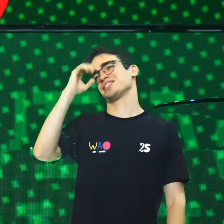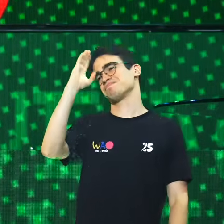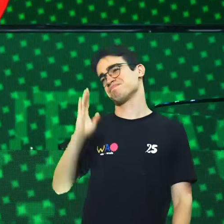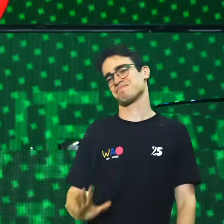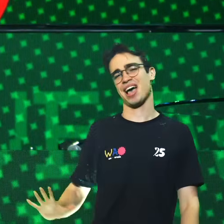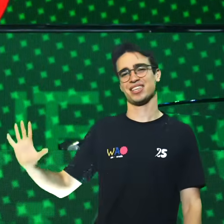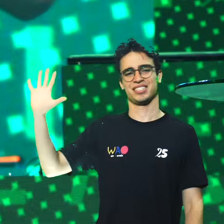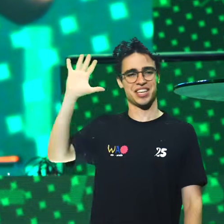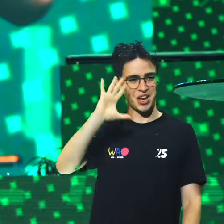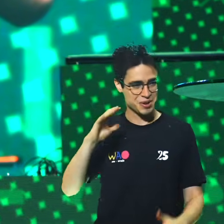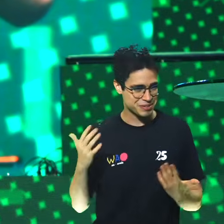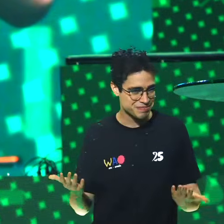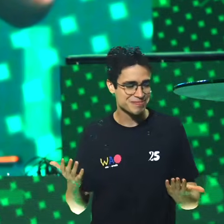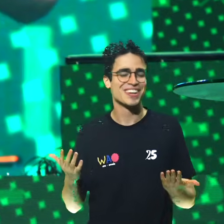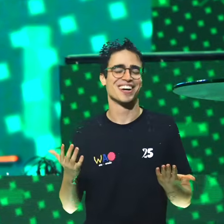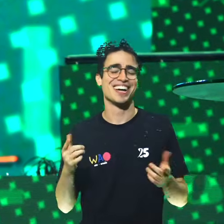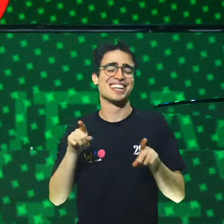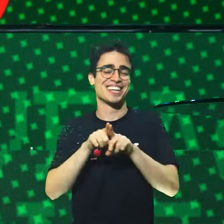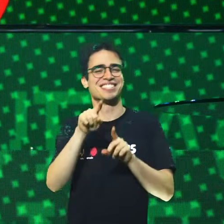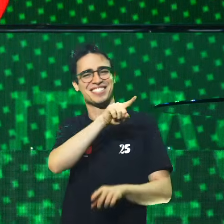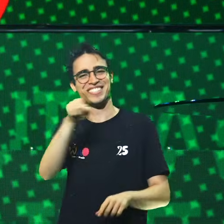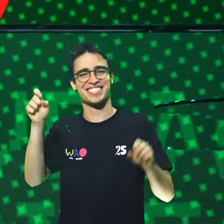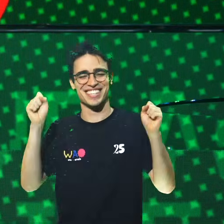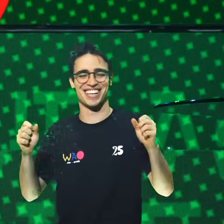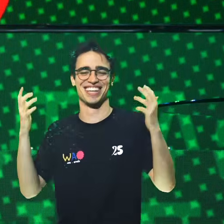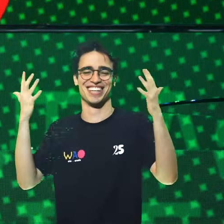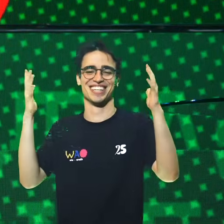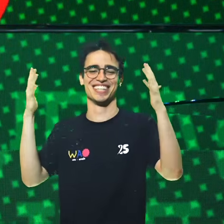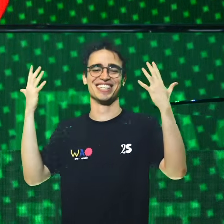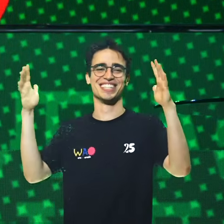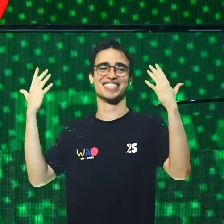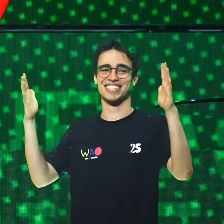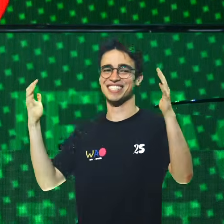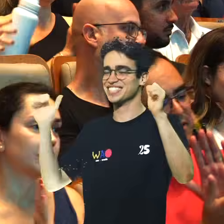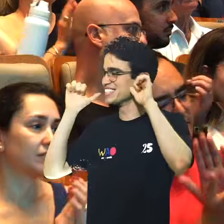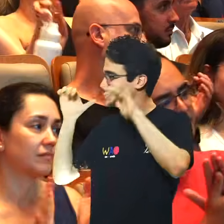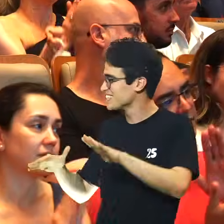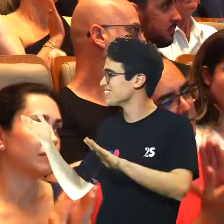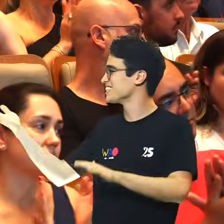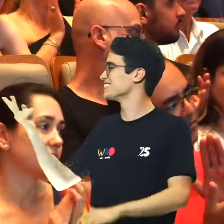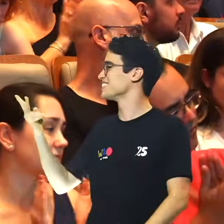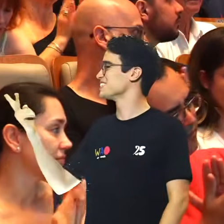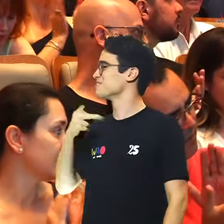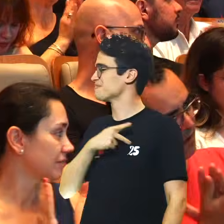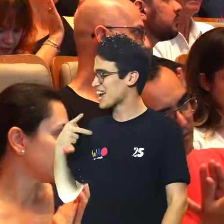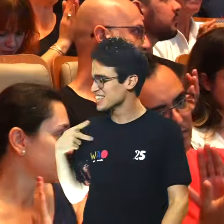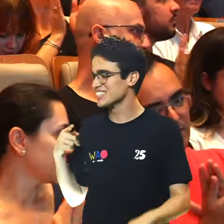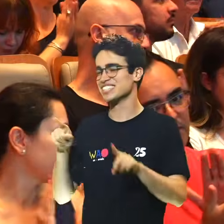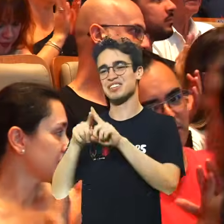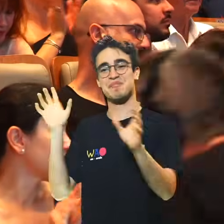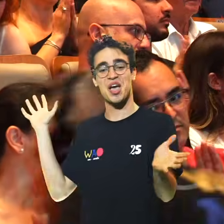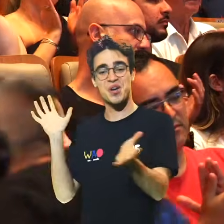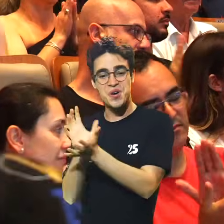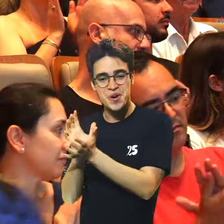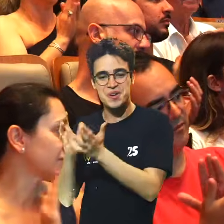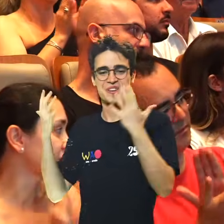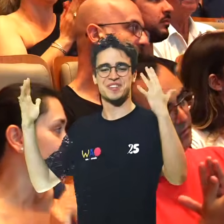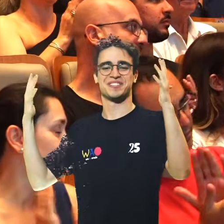Brasil todo. Então, eu acho que você pode dar um aplauso para os seus pastores e para todo o time.